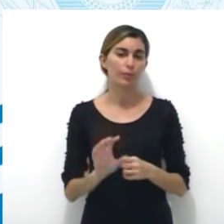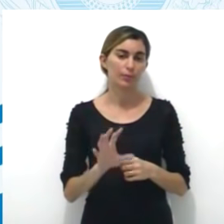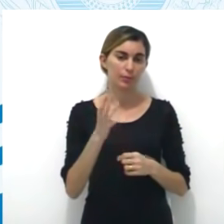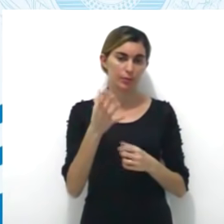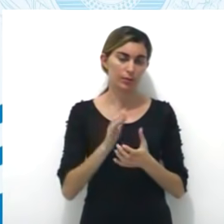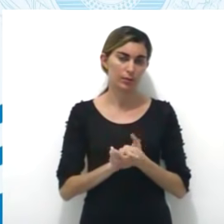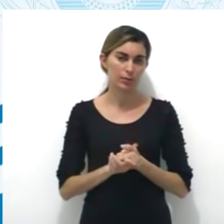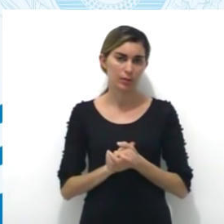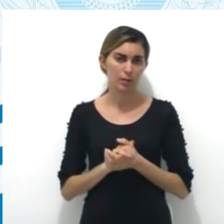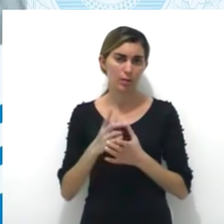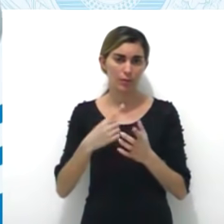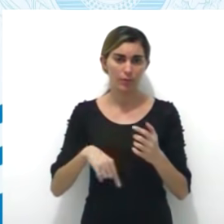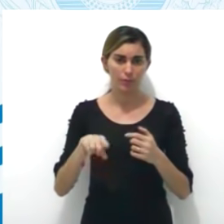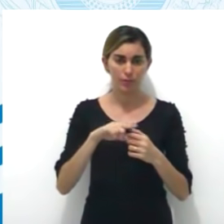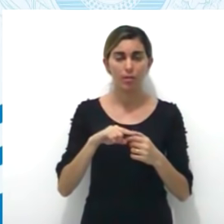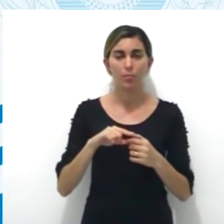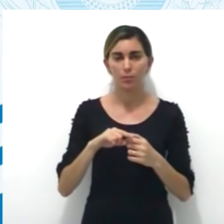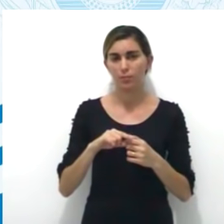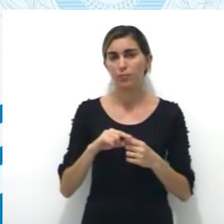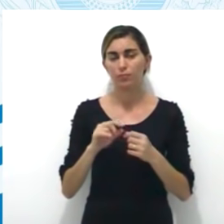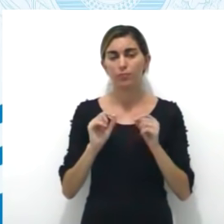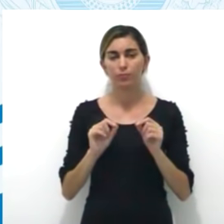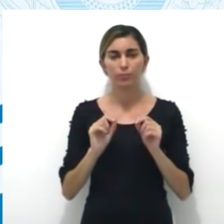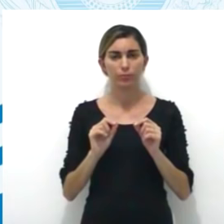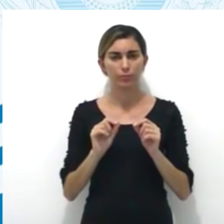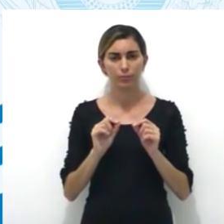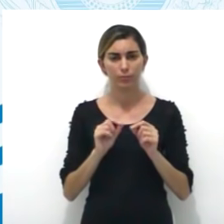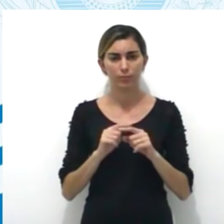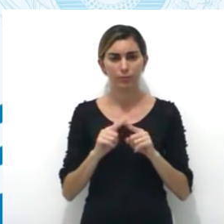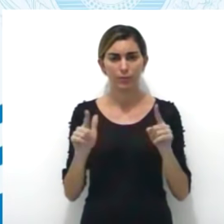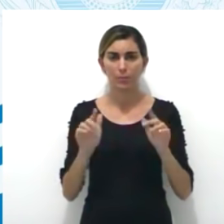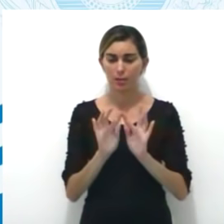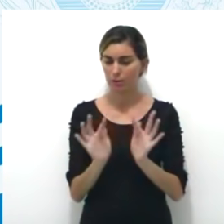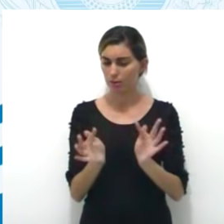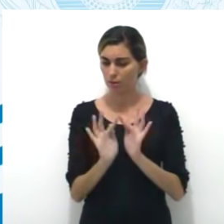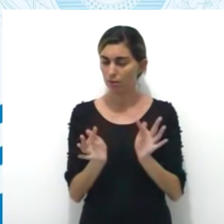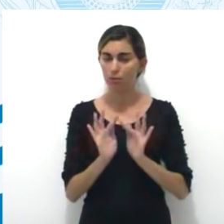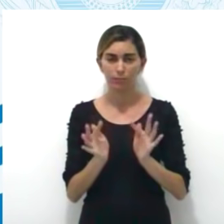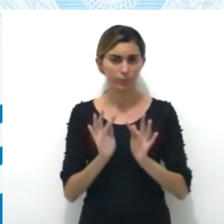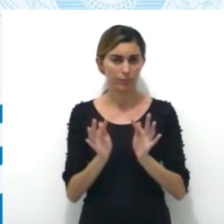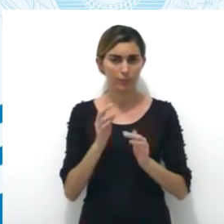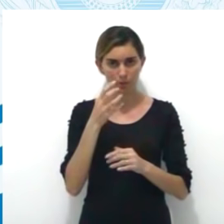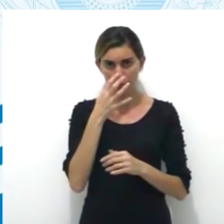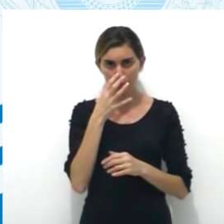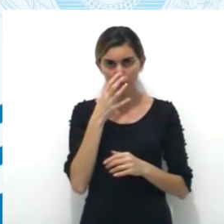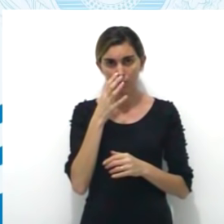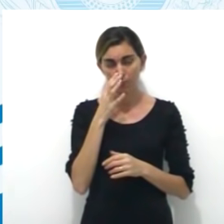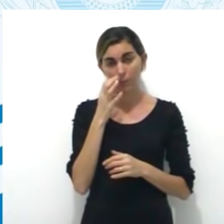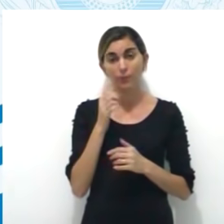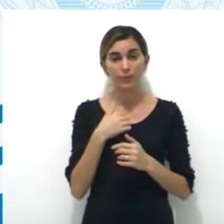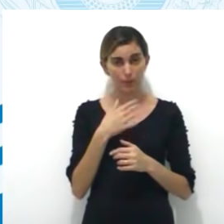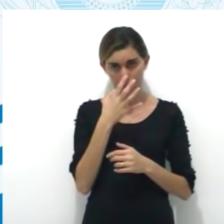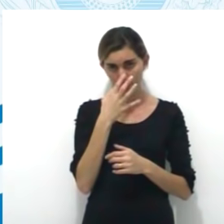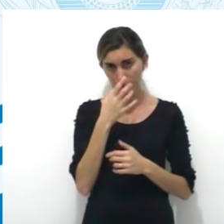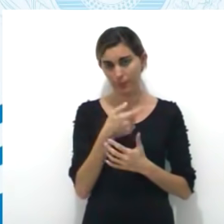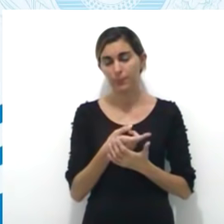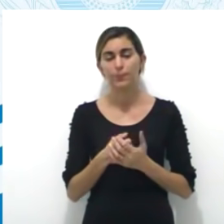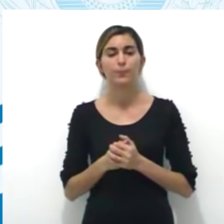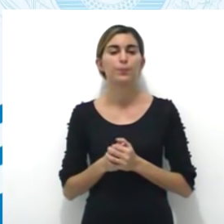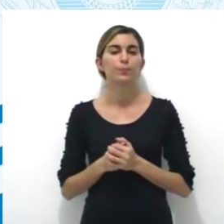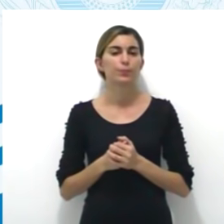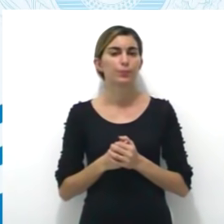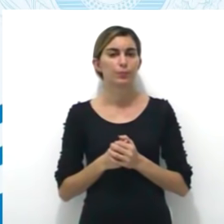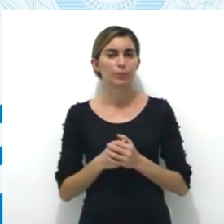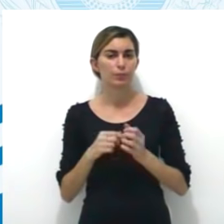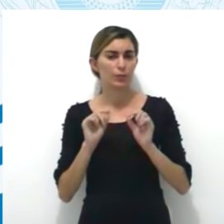que vai acontecer? Viemos de forma mais simples, observe, viemos de forma mais